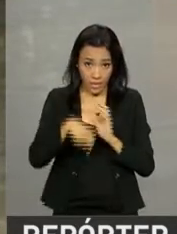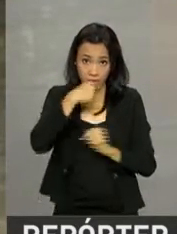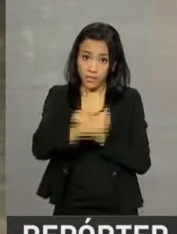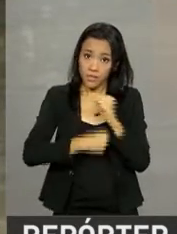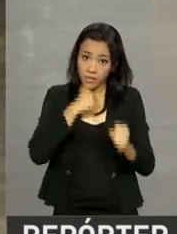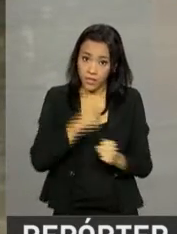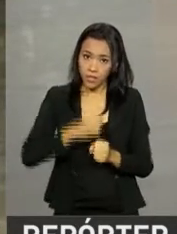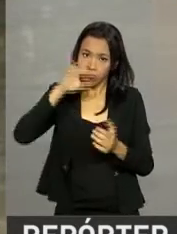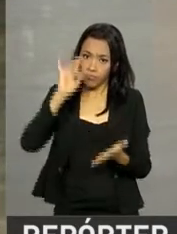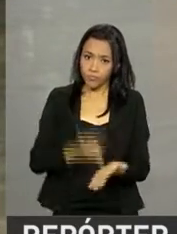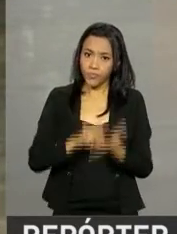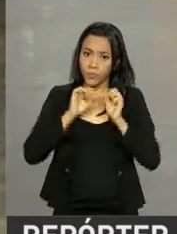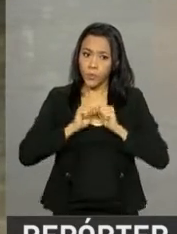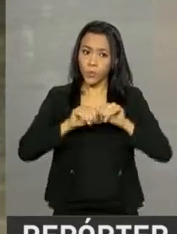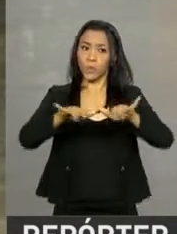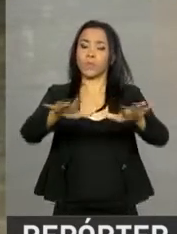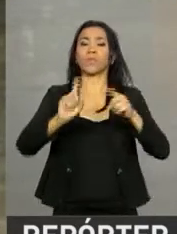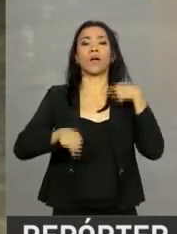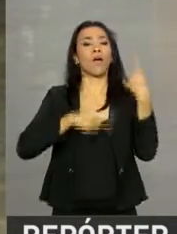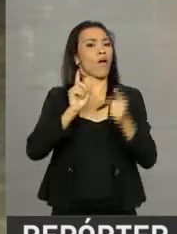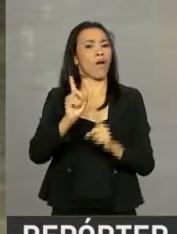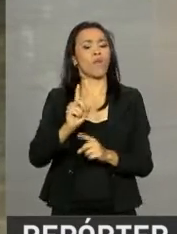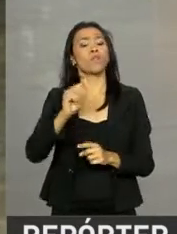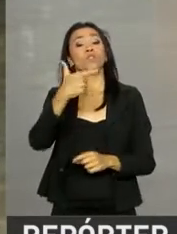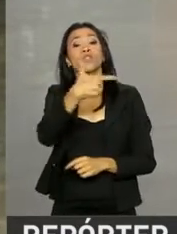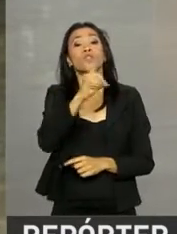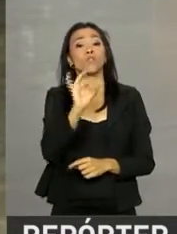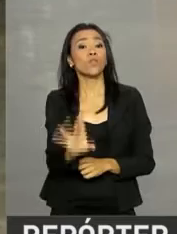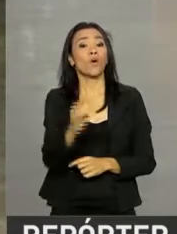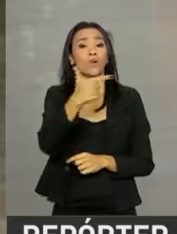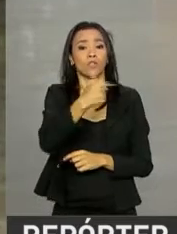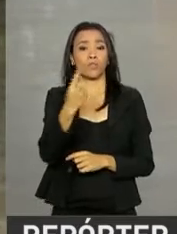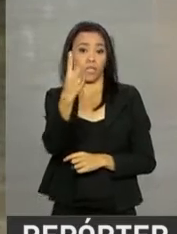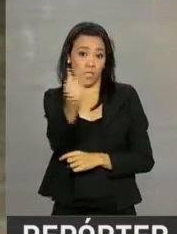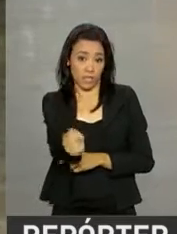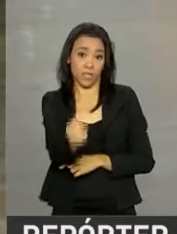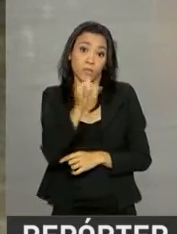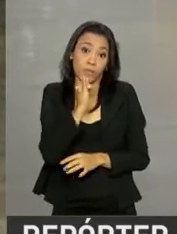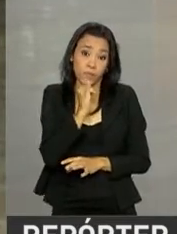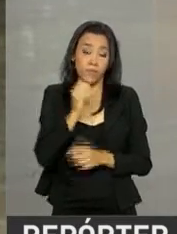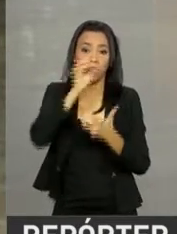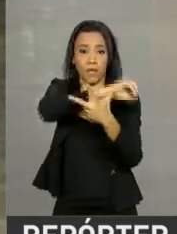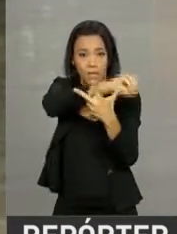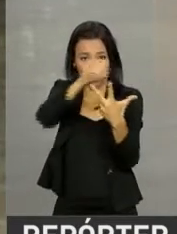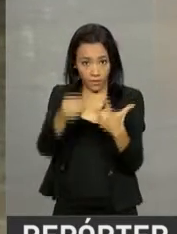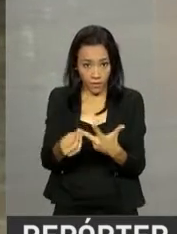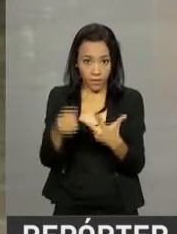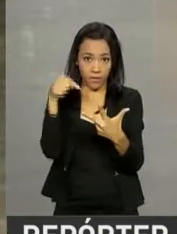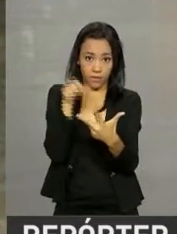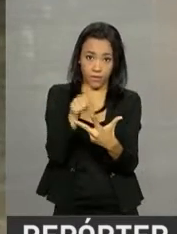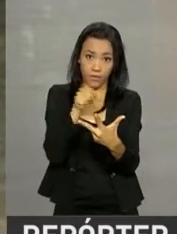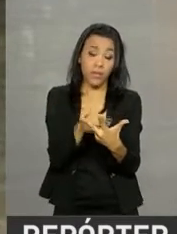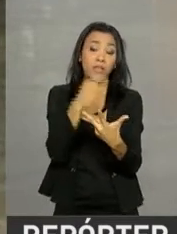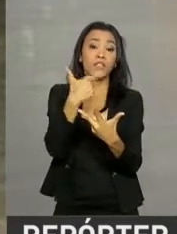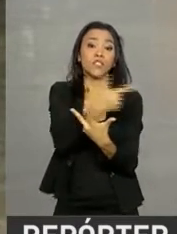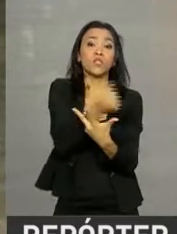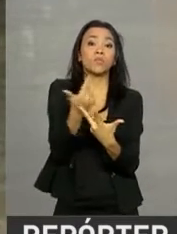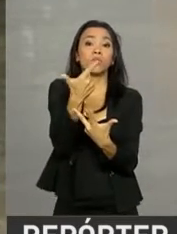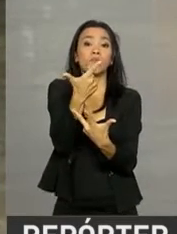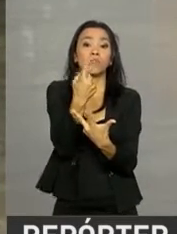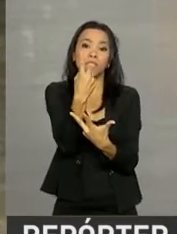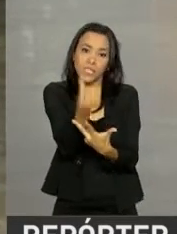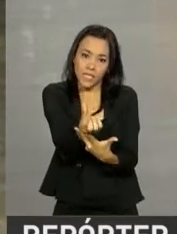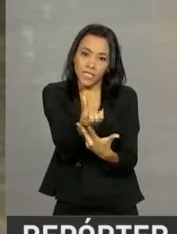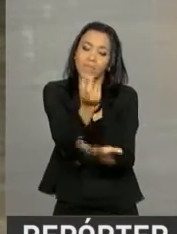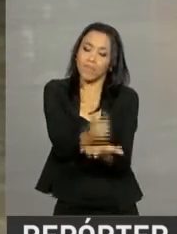ano passa a valer em 2017 portanto por exemplo o enem exame nacional do ensino médio de 2016